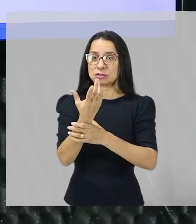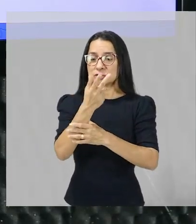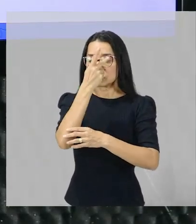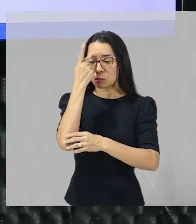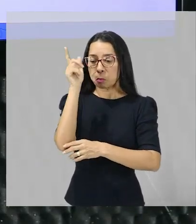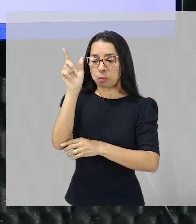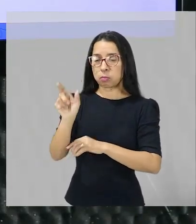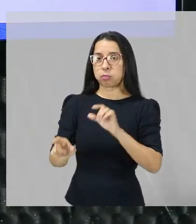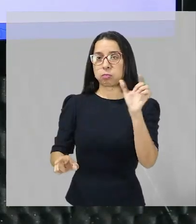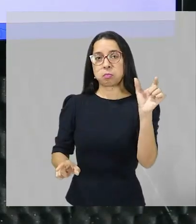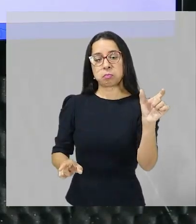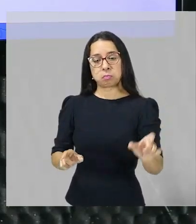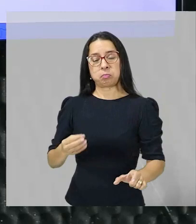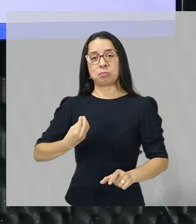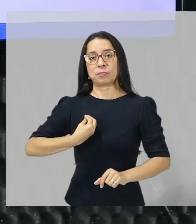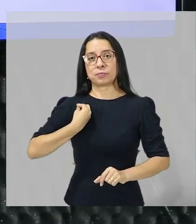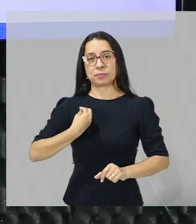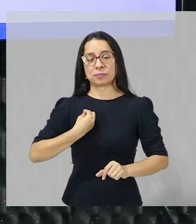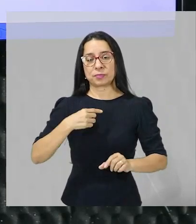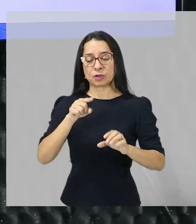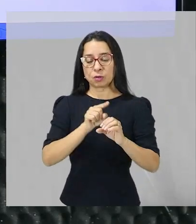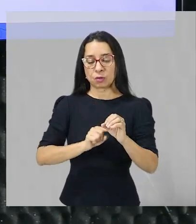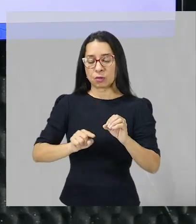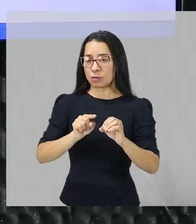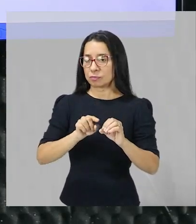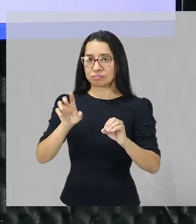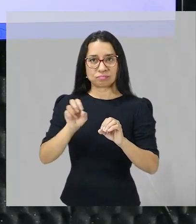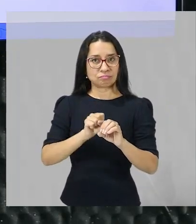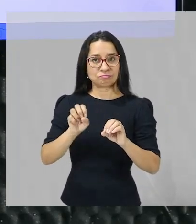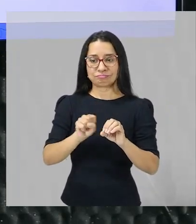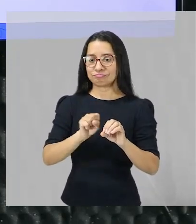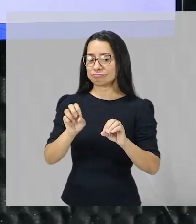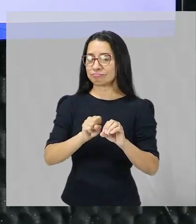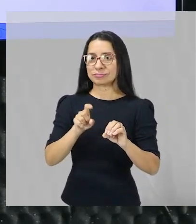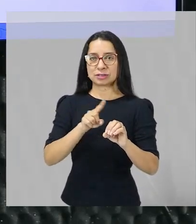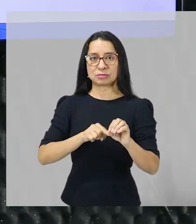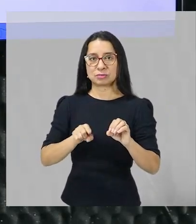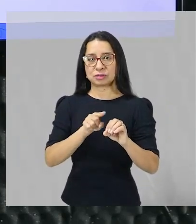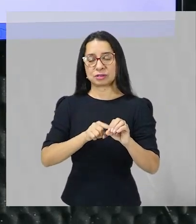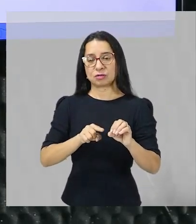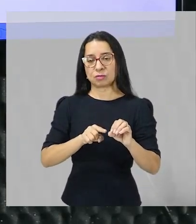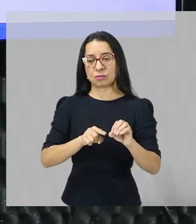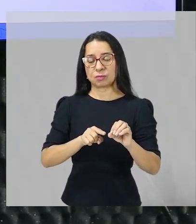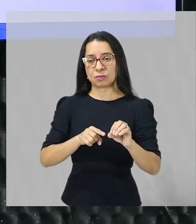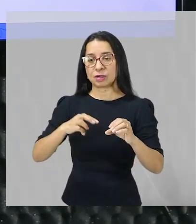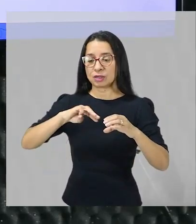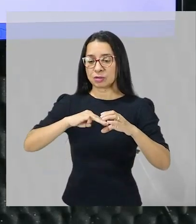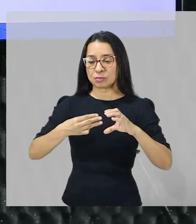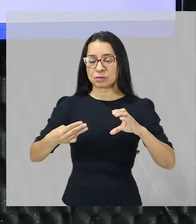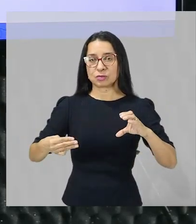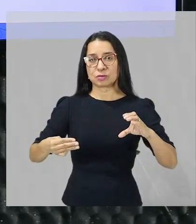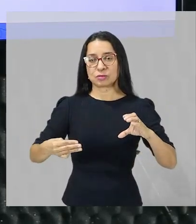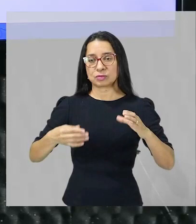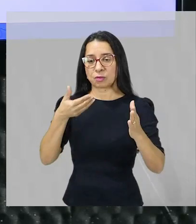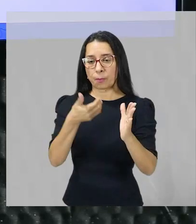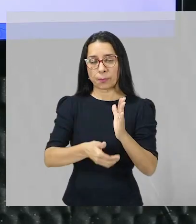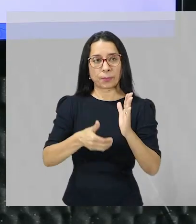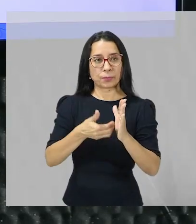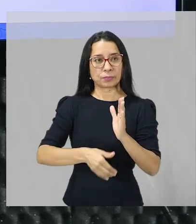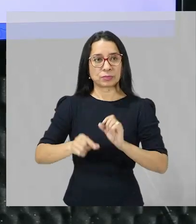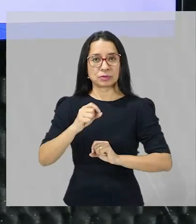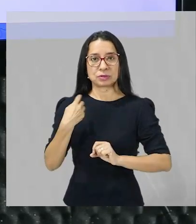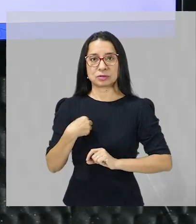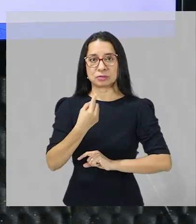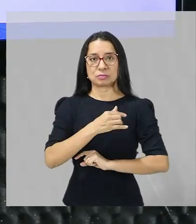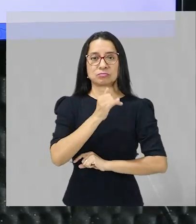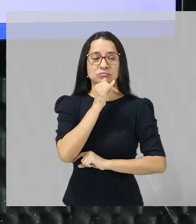Este óvulo, ele não recebe mitocôndrias do espermatozoide, tá? As mitocôndrias dos espermatozoides, elas são perdidas. Então, nós,